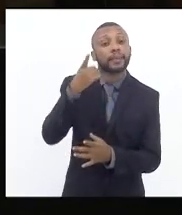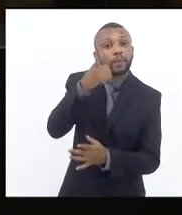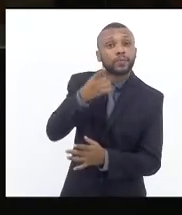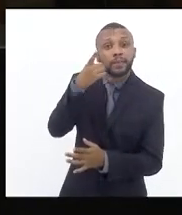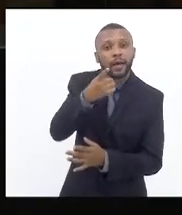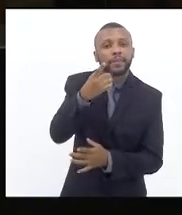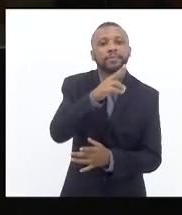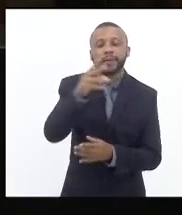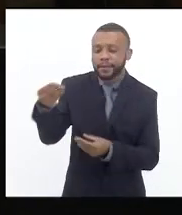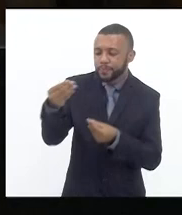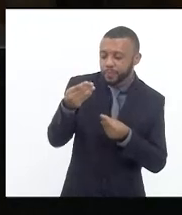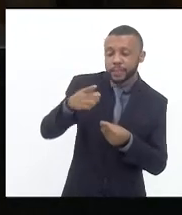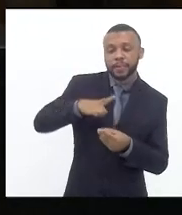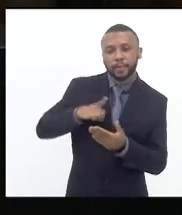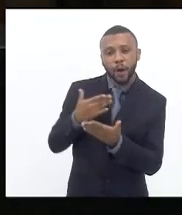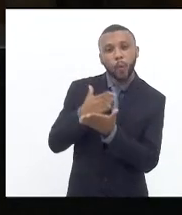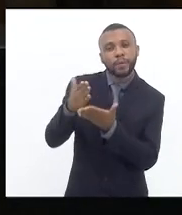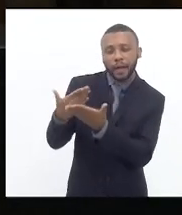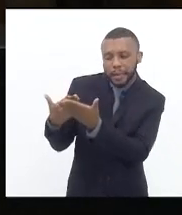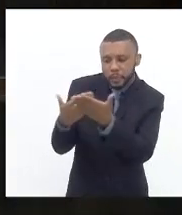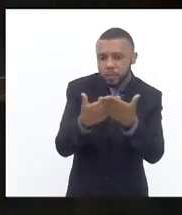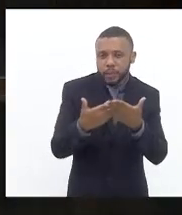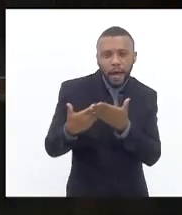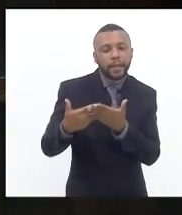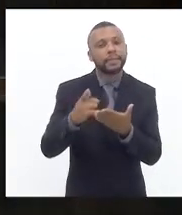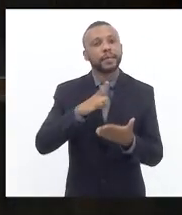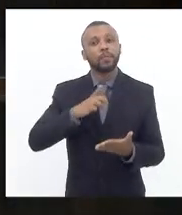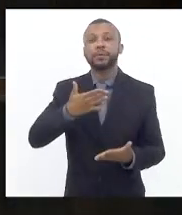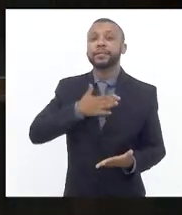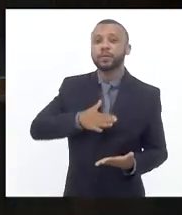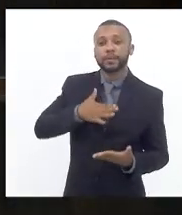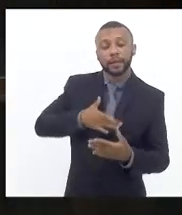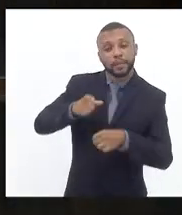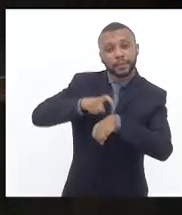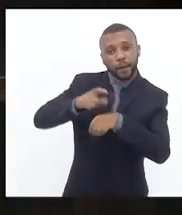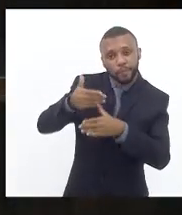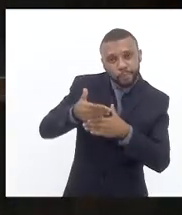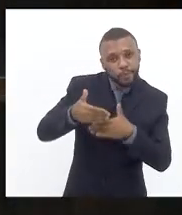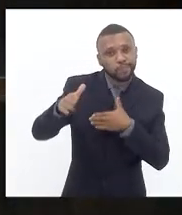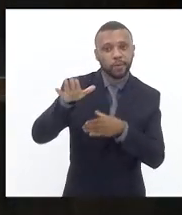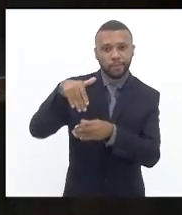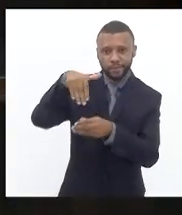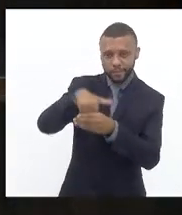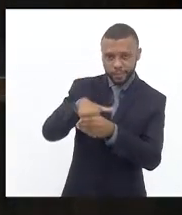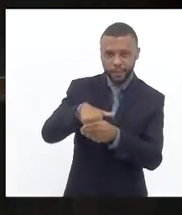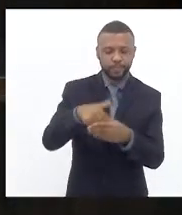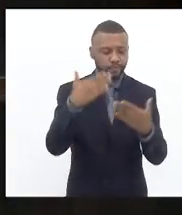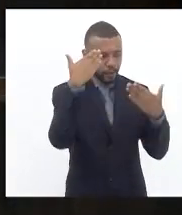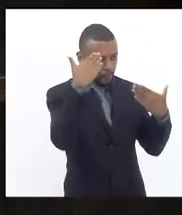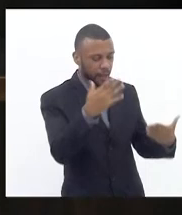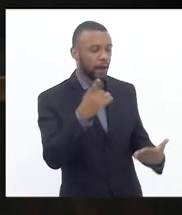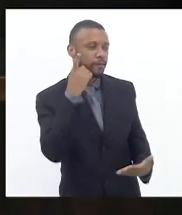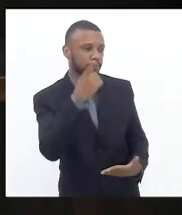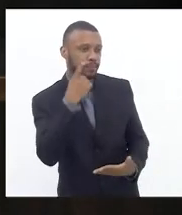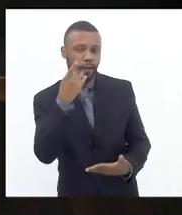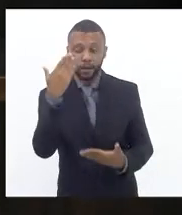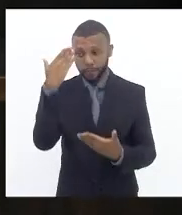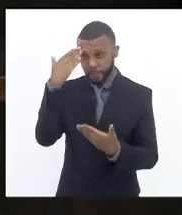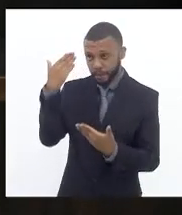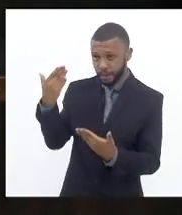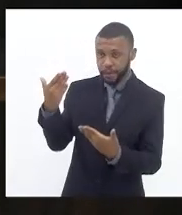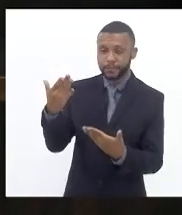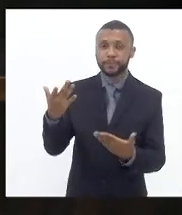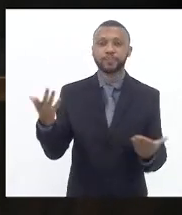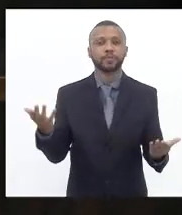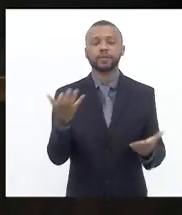estudarmos e termos a tranquilidade obrigado boa tarde Seu presente obrigado Deputado Marcelo Dino e eu queria fazer uma pergunta